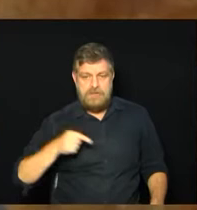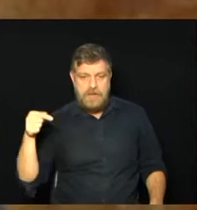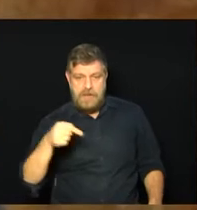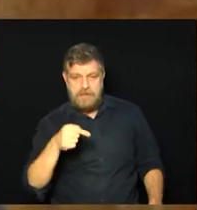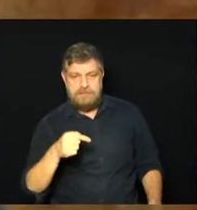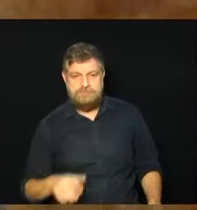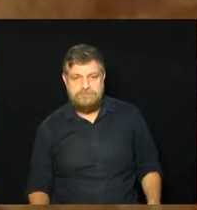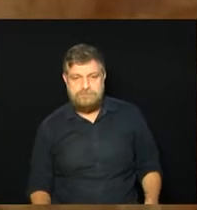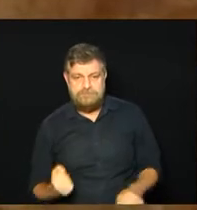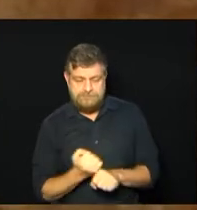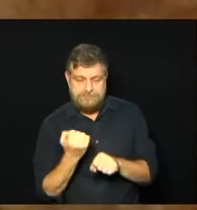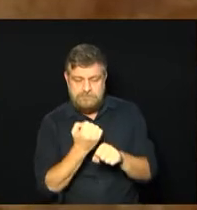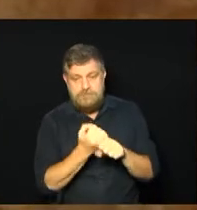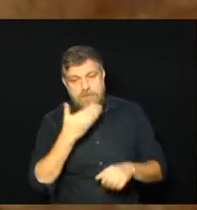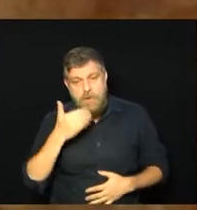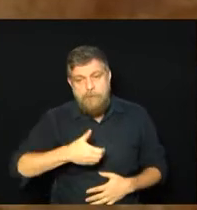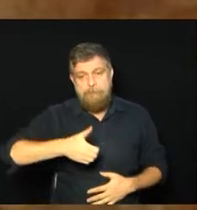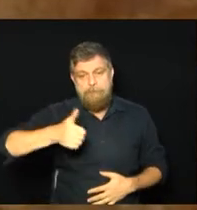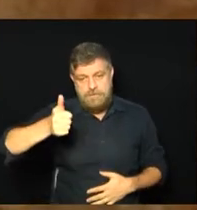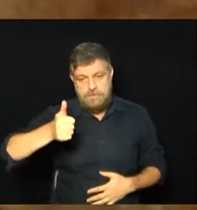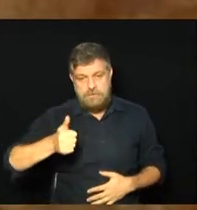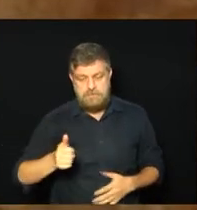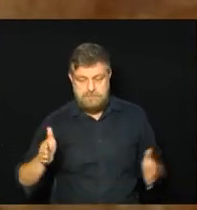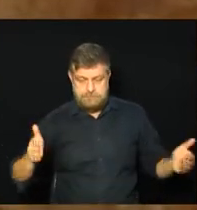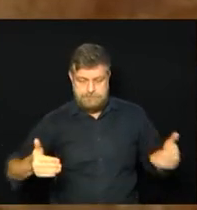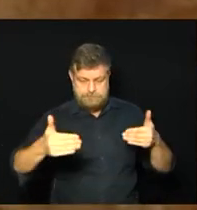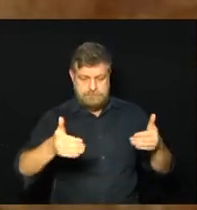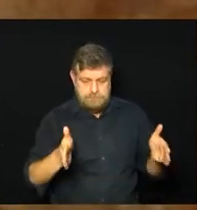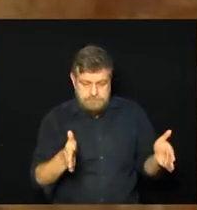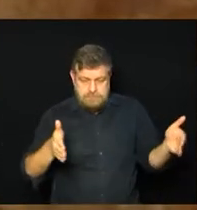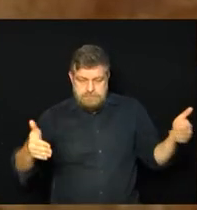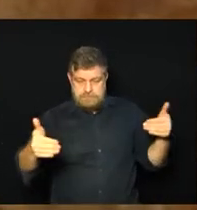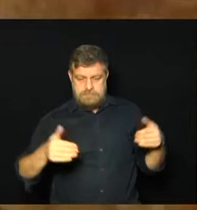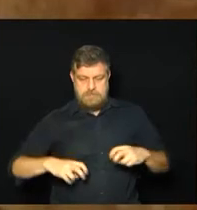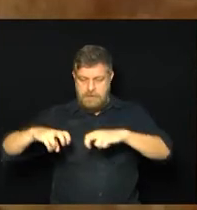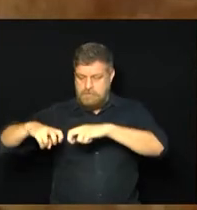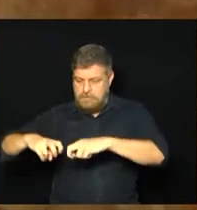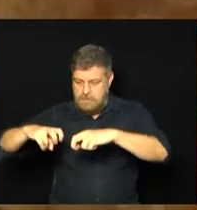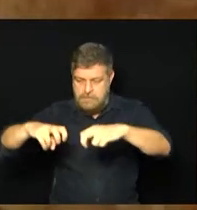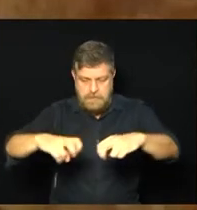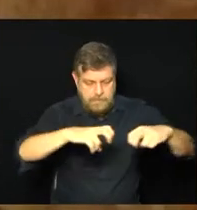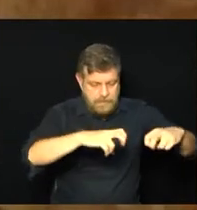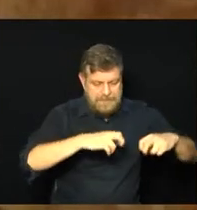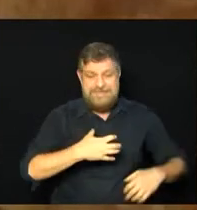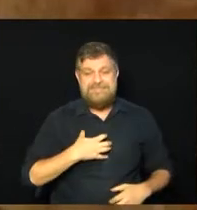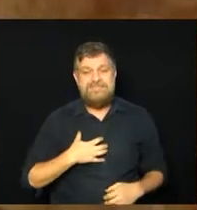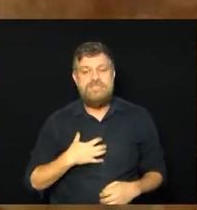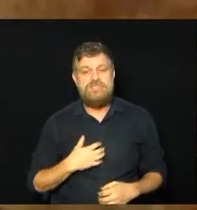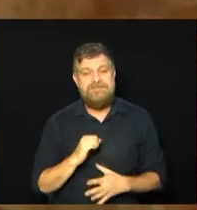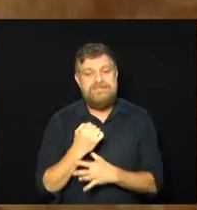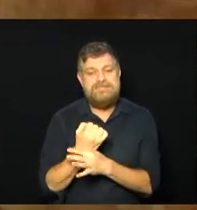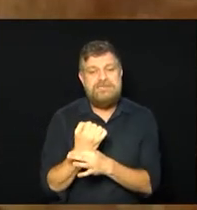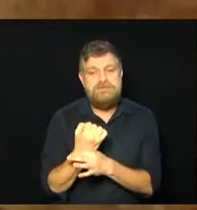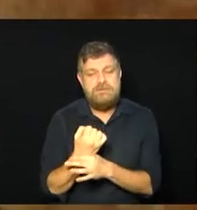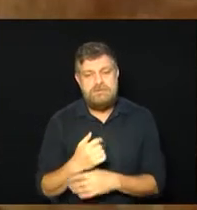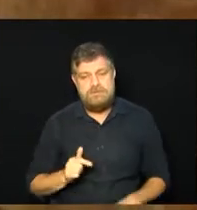foi melhorada e aumentada durante a pandemia. Então tudo para conseguir atender o público de uma maneira mais confortável, mais segura, e que faça